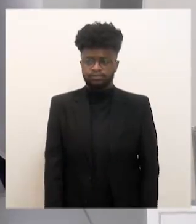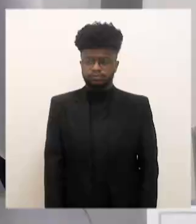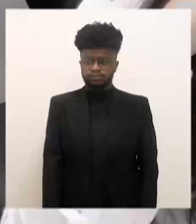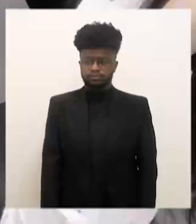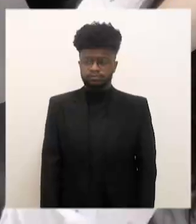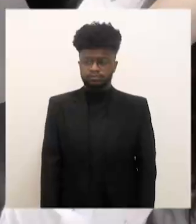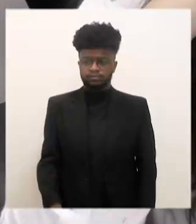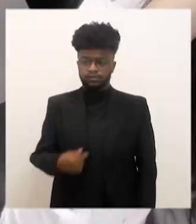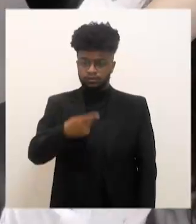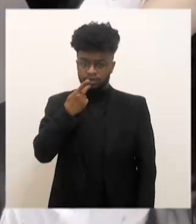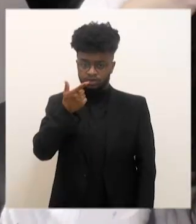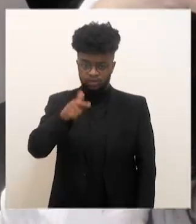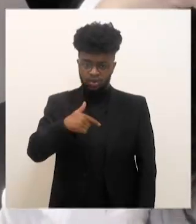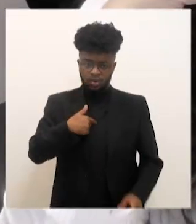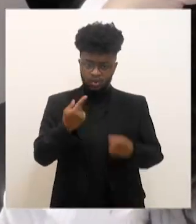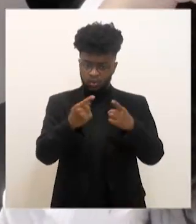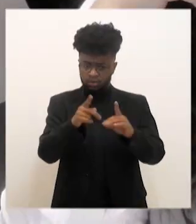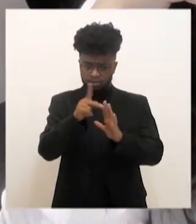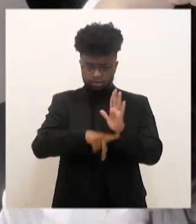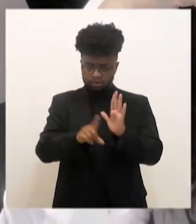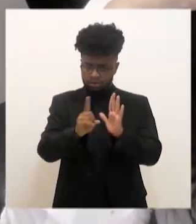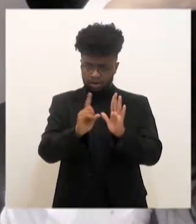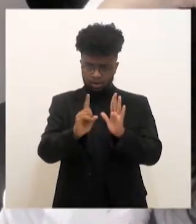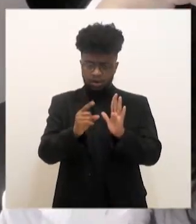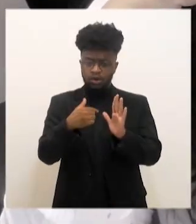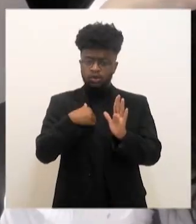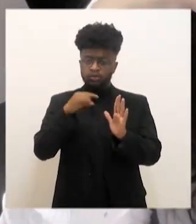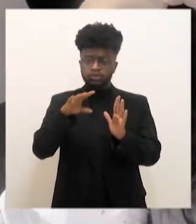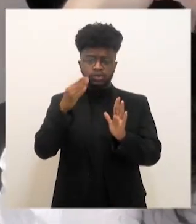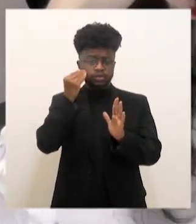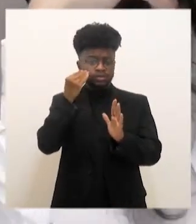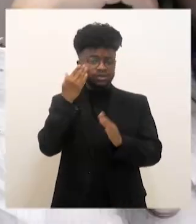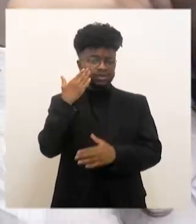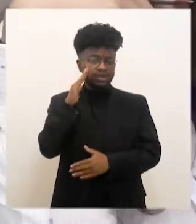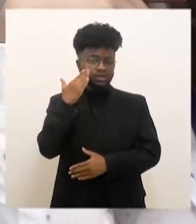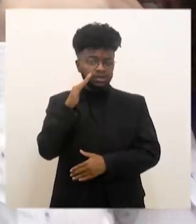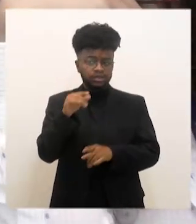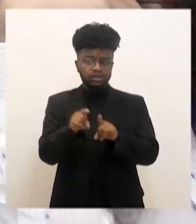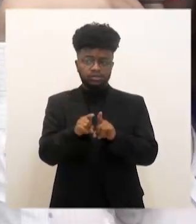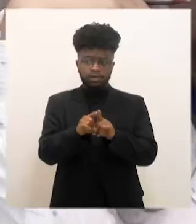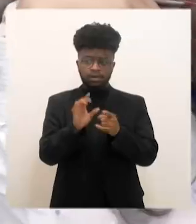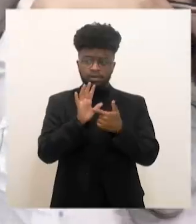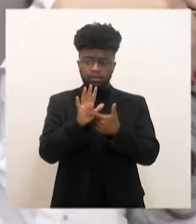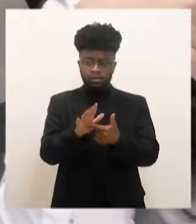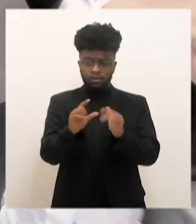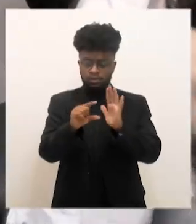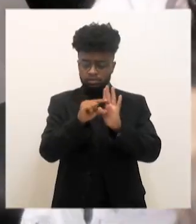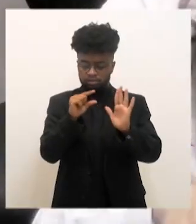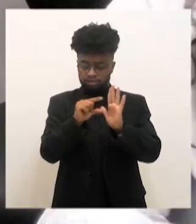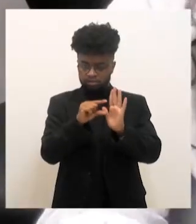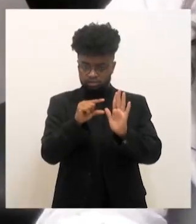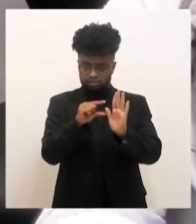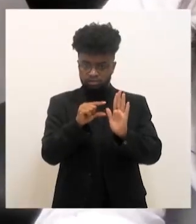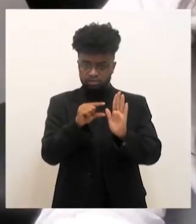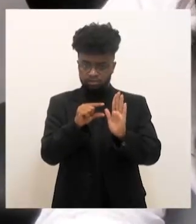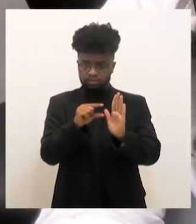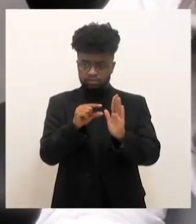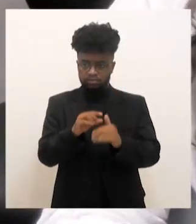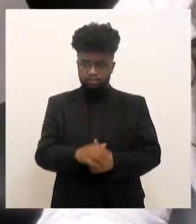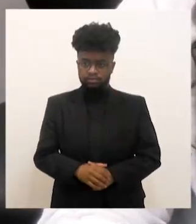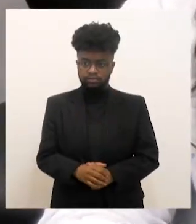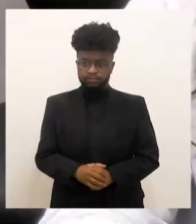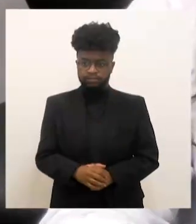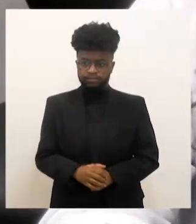Volto a dizer, eu não estou contra o projeto, não. Eu estou querendo só compreender e destacar essa Então,